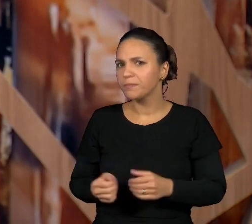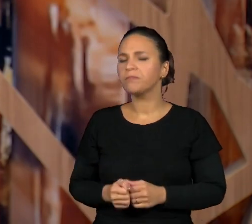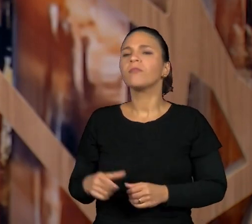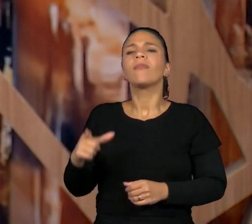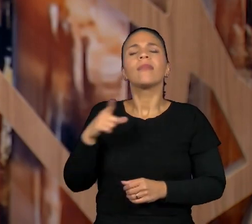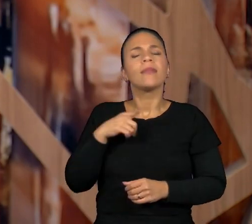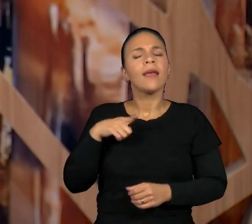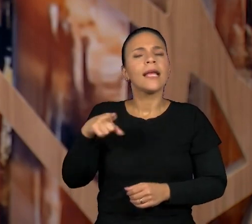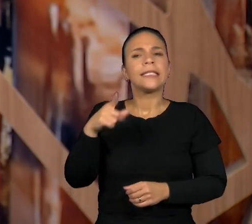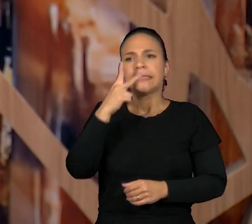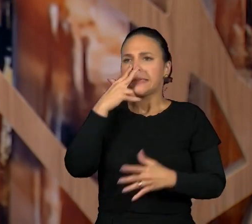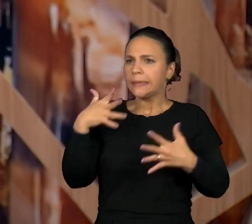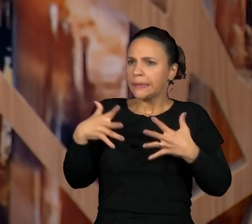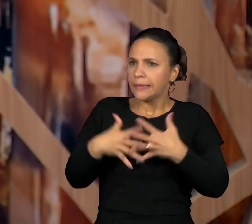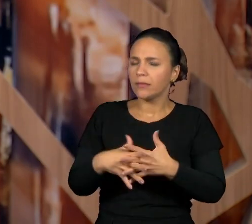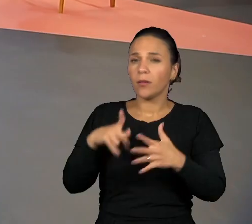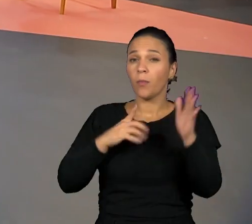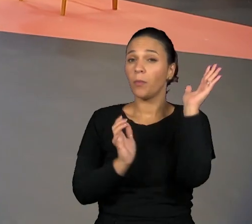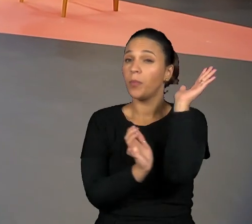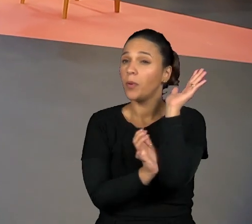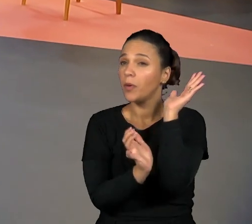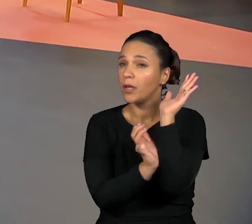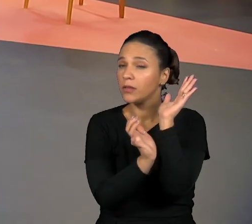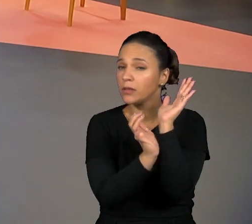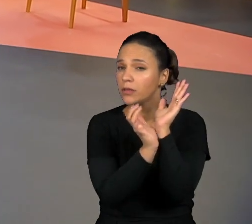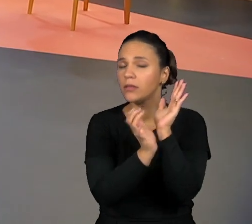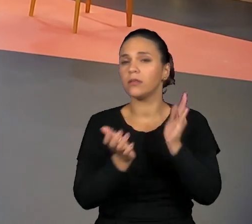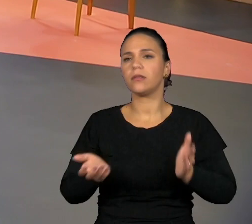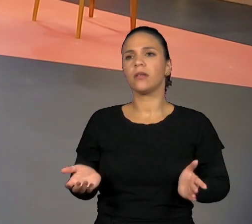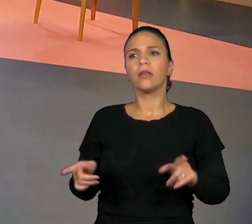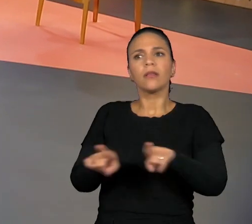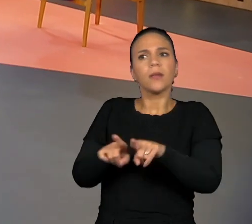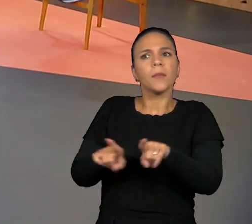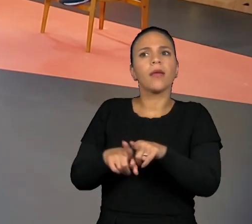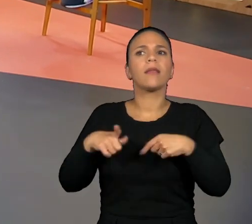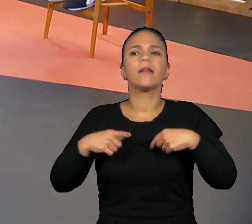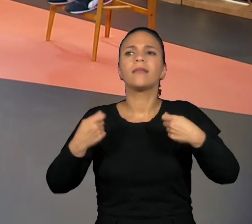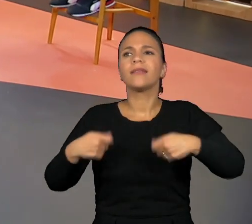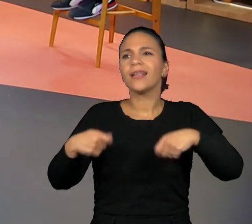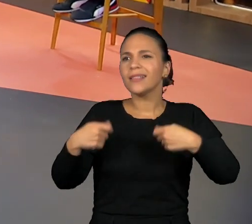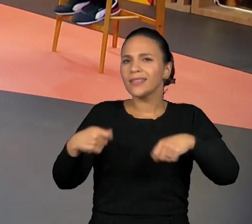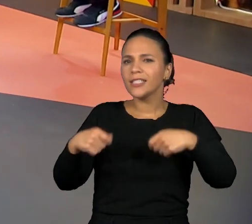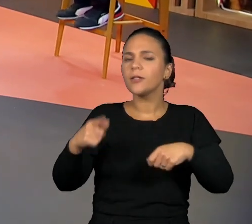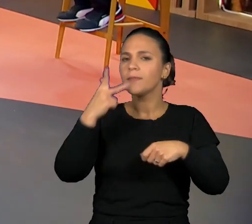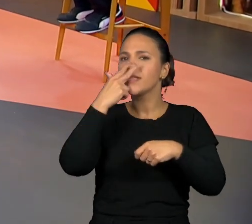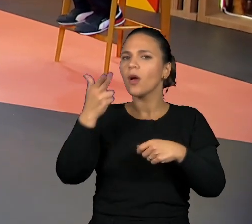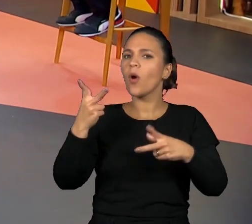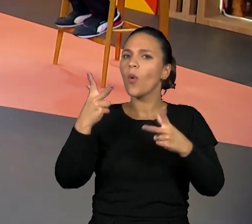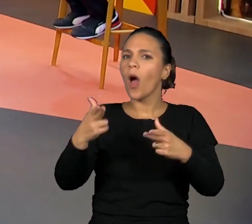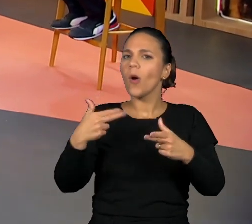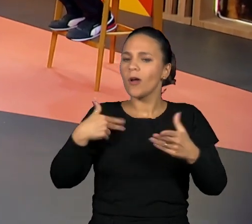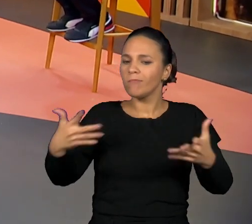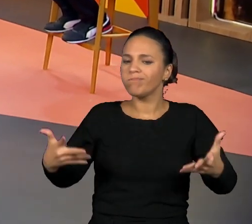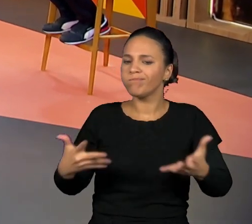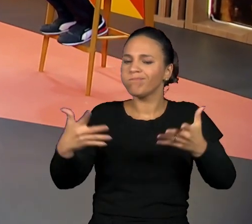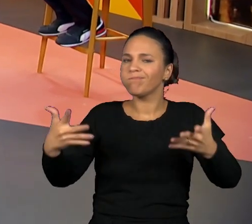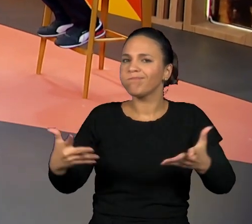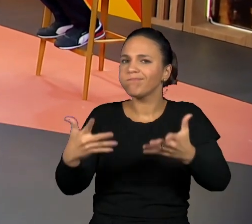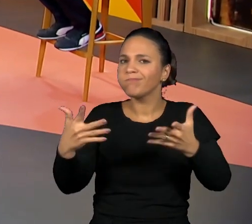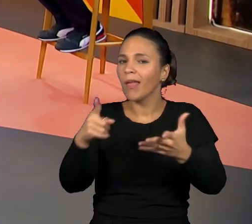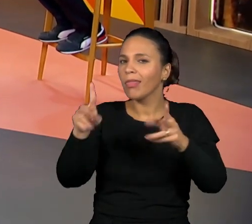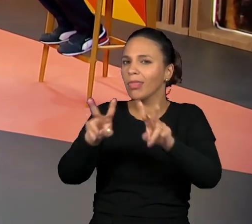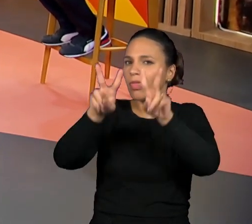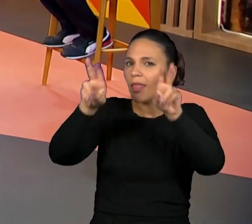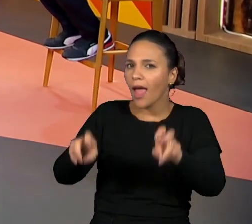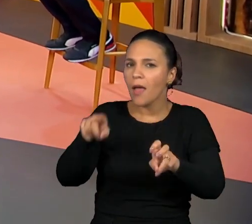uma complexidade, existe uma burocracia, existe a necessidade de um letramento sobre o assunto